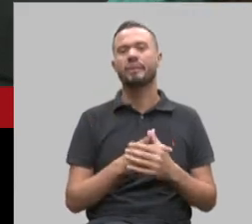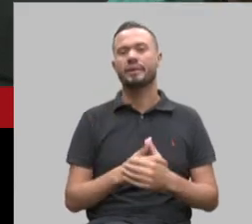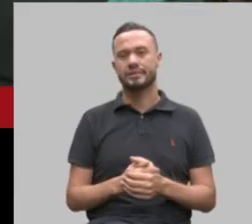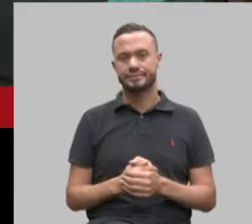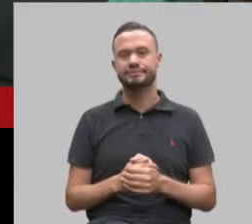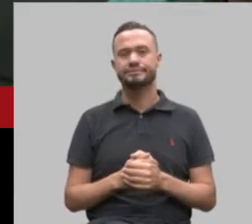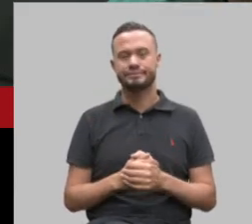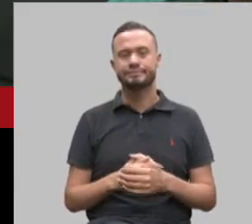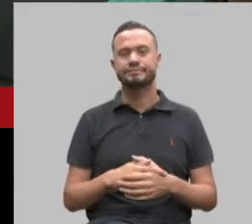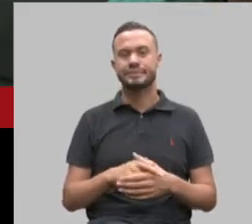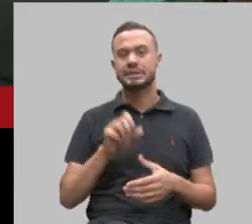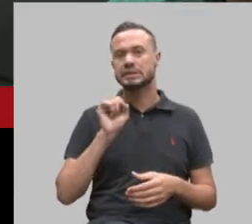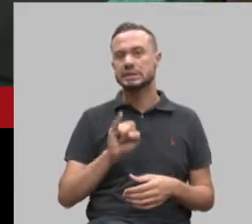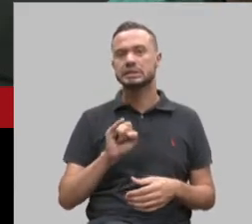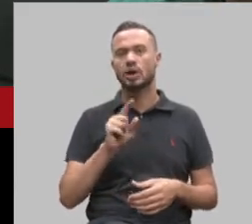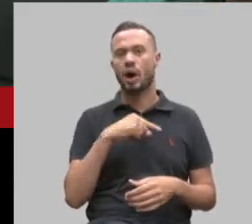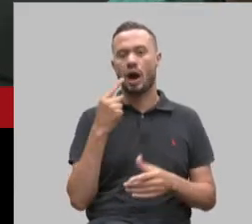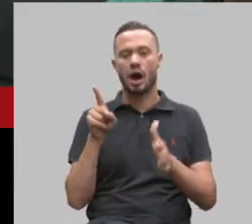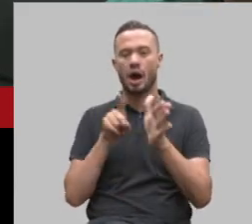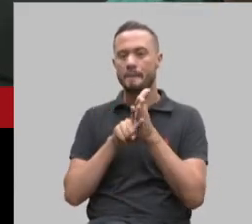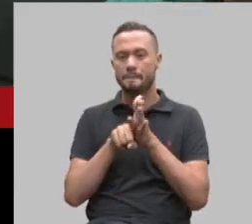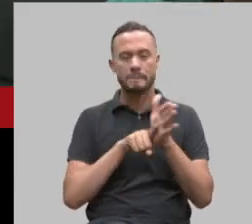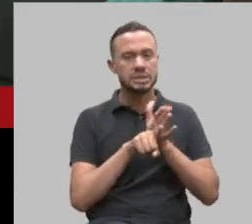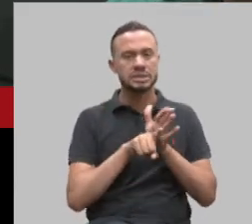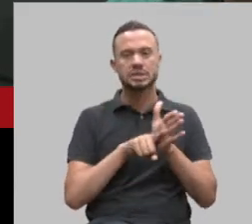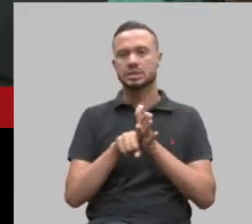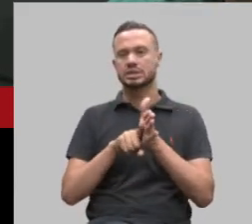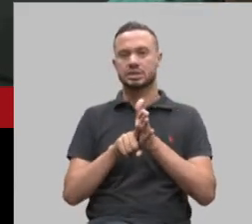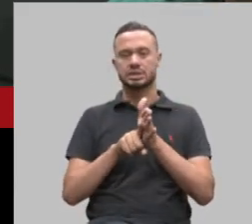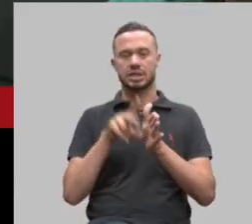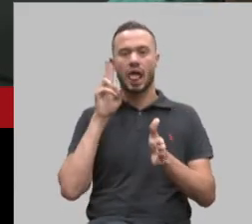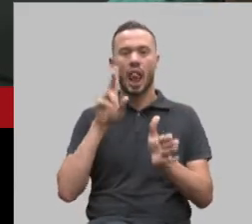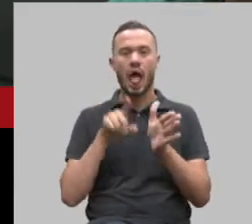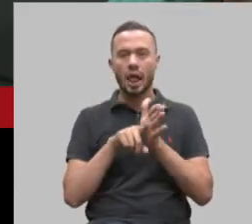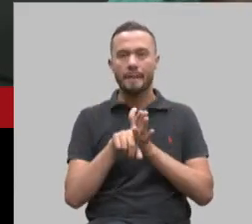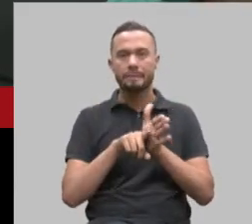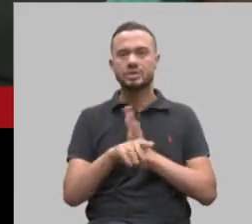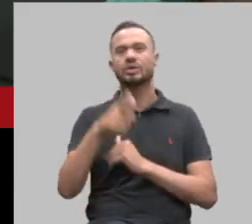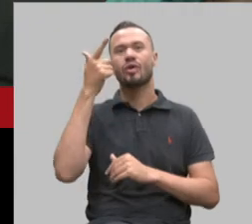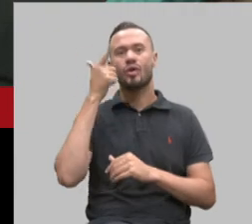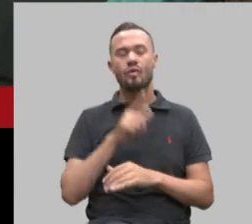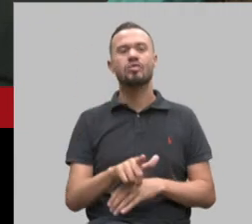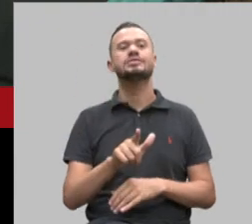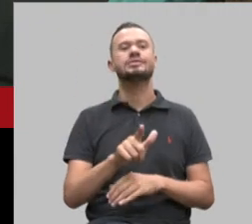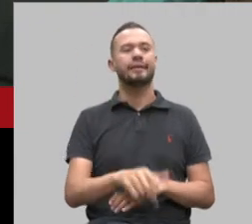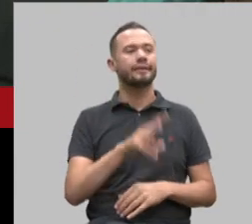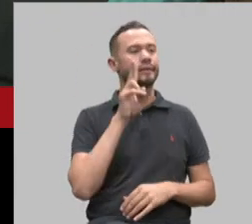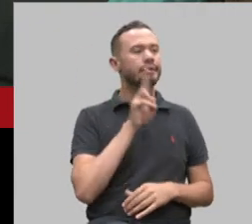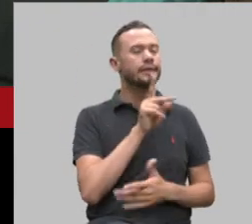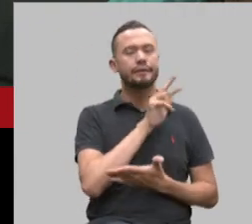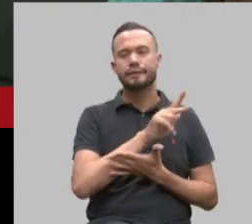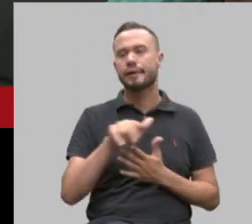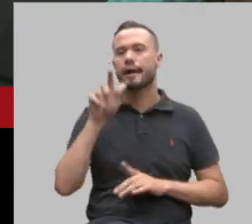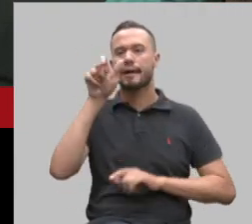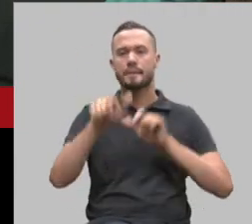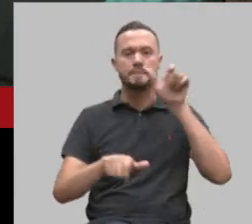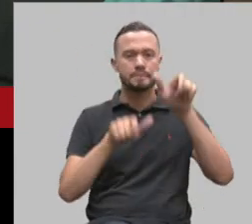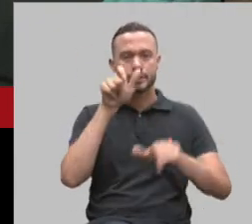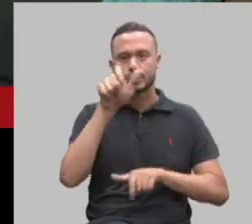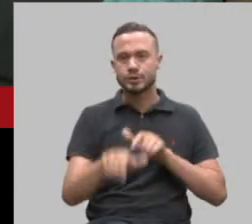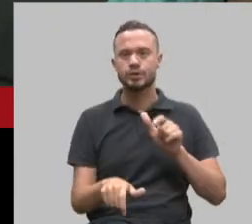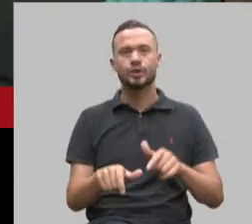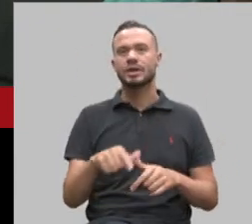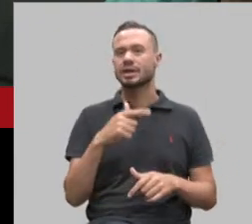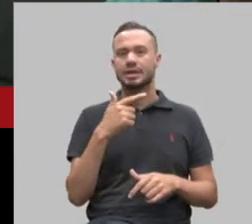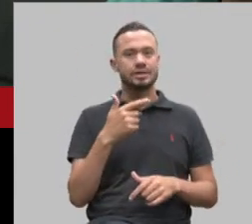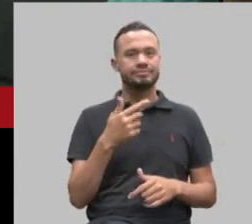nós formos pesquisar formos fazer uma pesquisa vamos encontrar muitas e muitas pessoas que não estudam que não